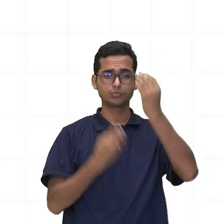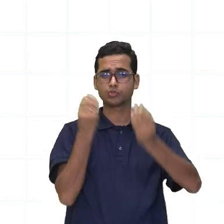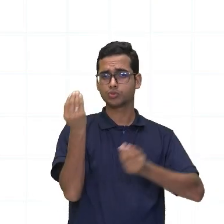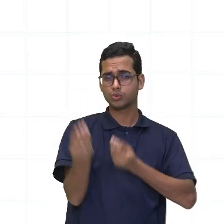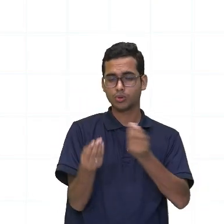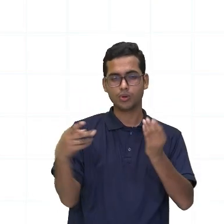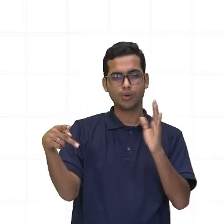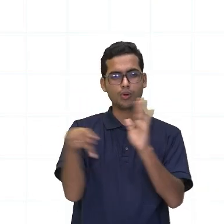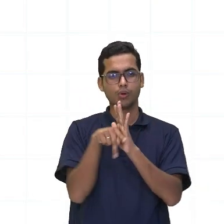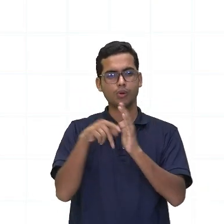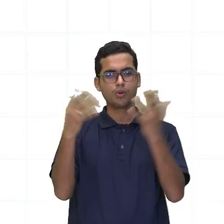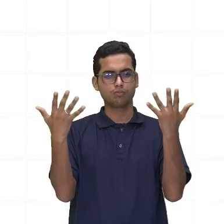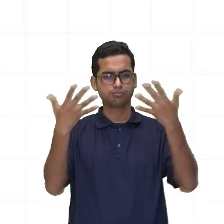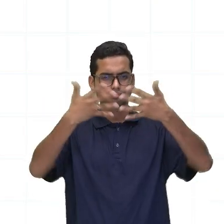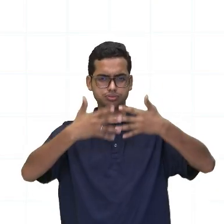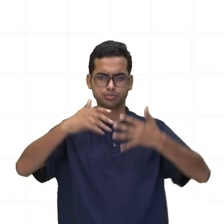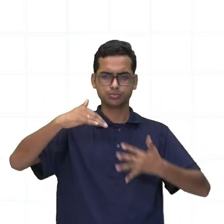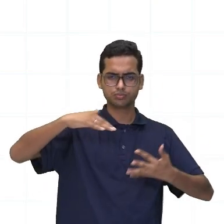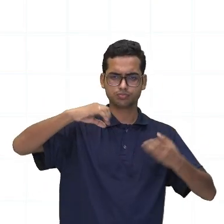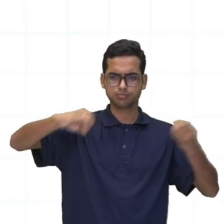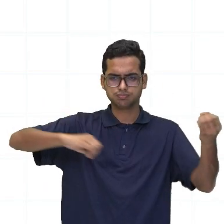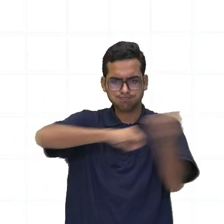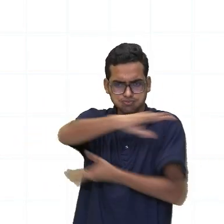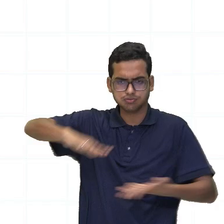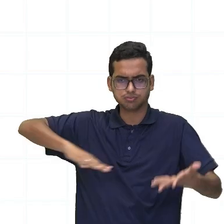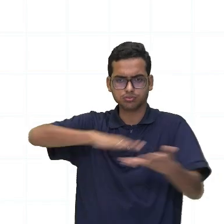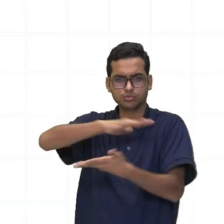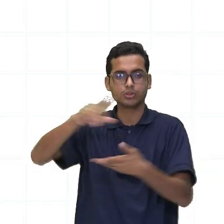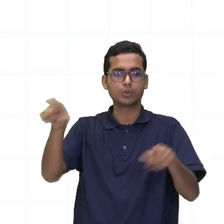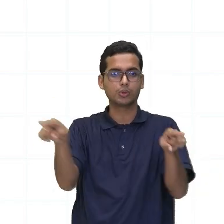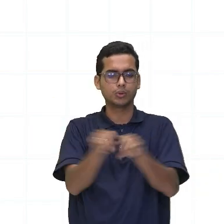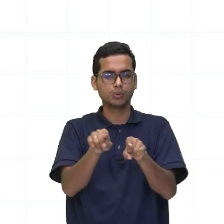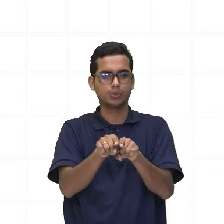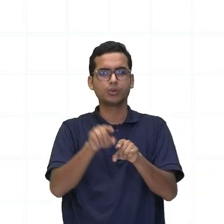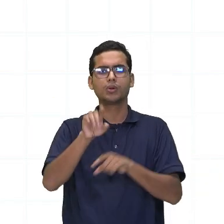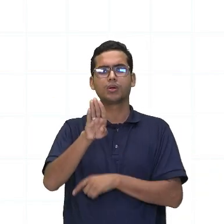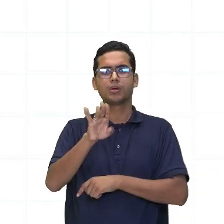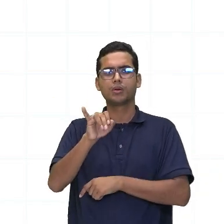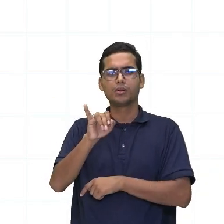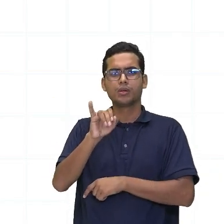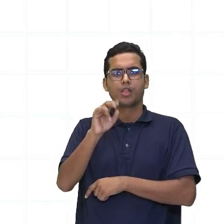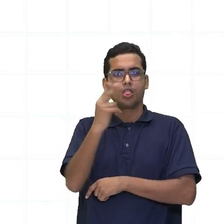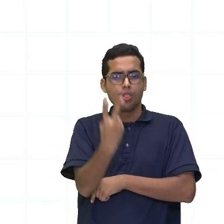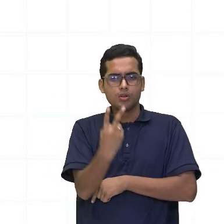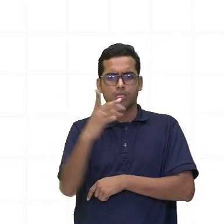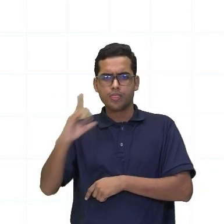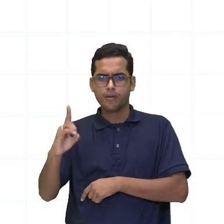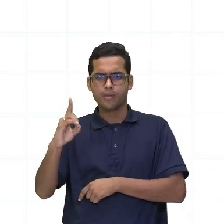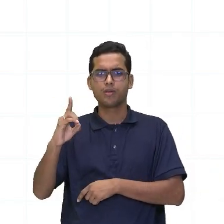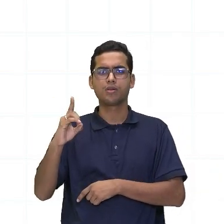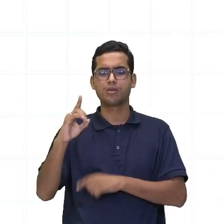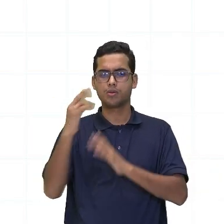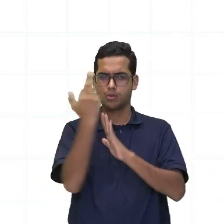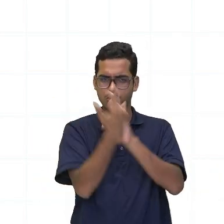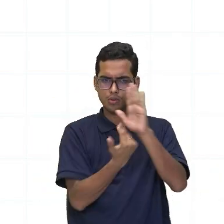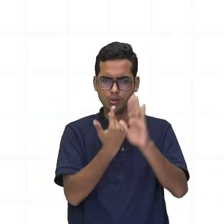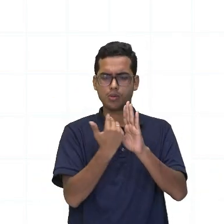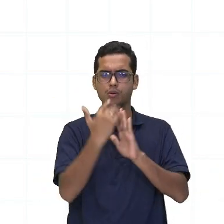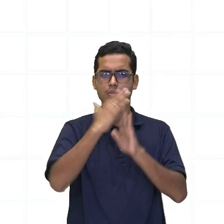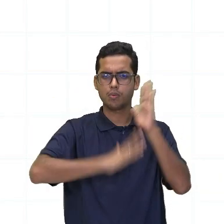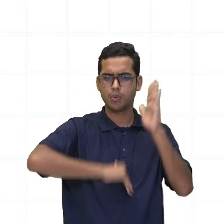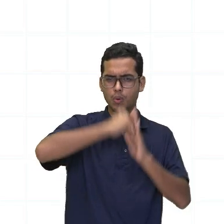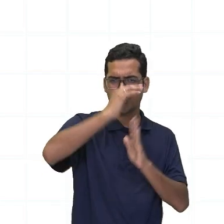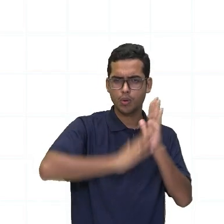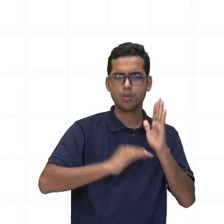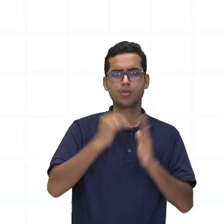do universo. É considerado bidimensional. O que é uma pintura bidimensional? Ele não